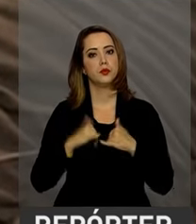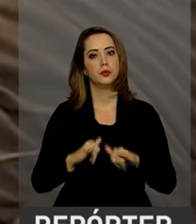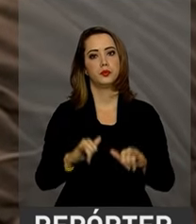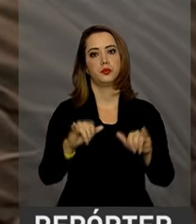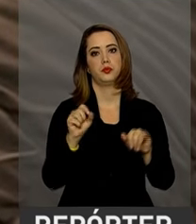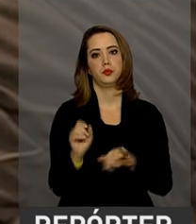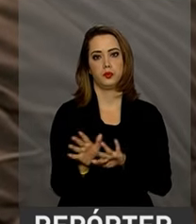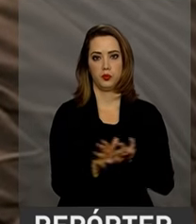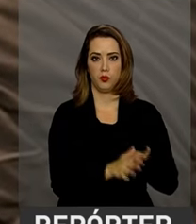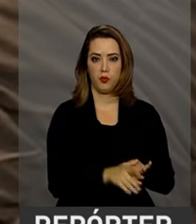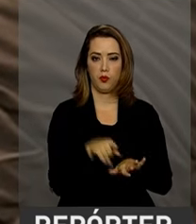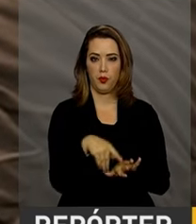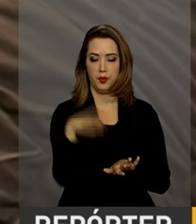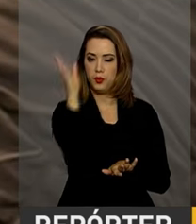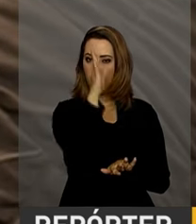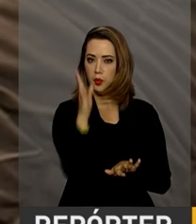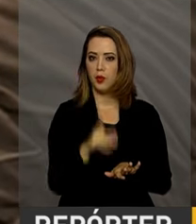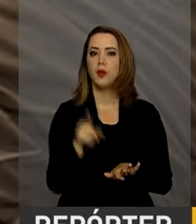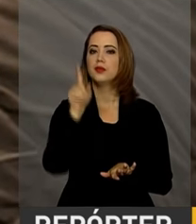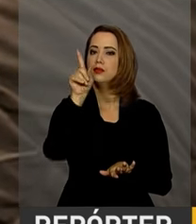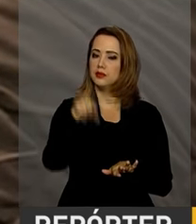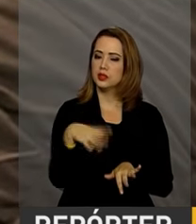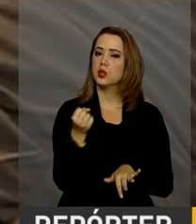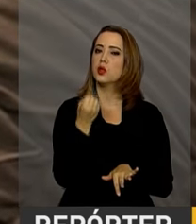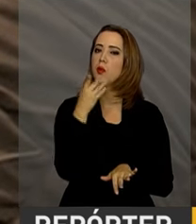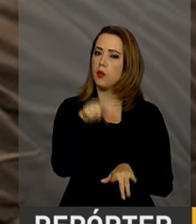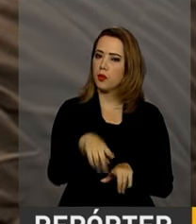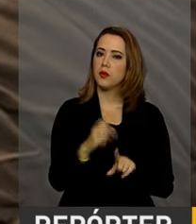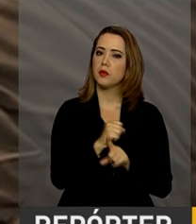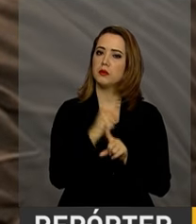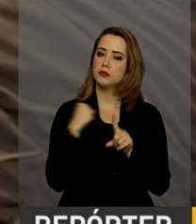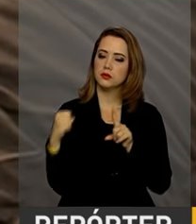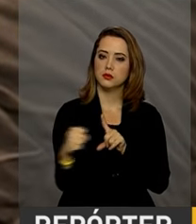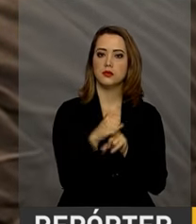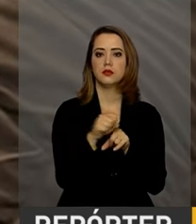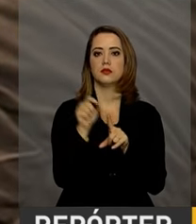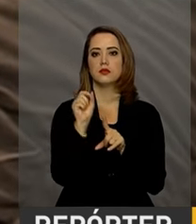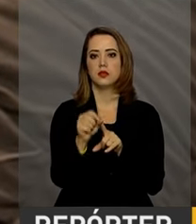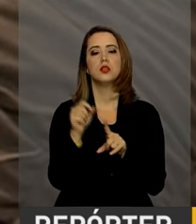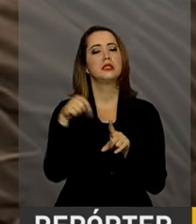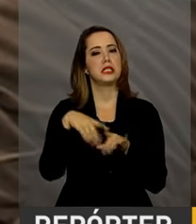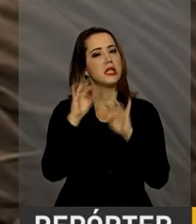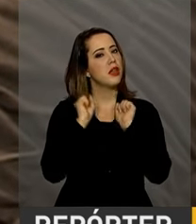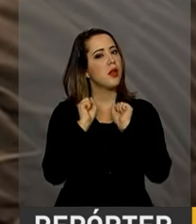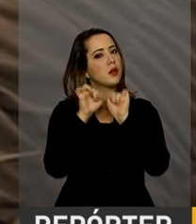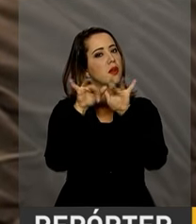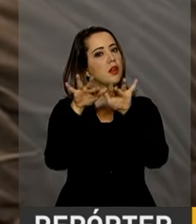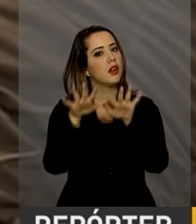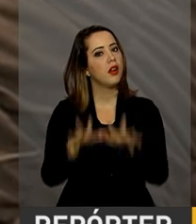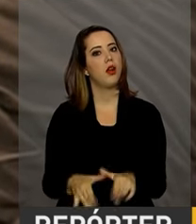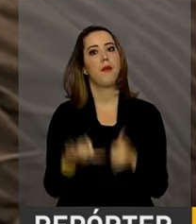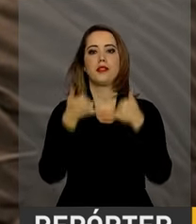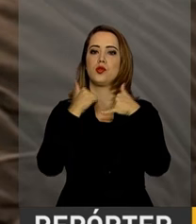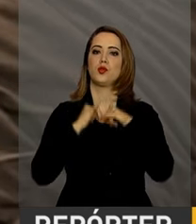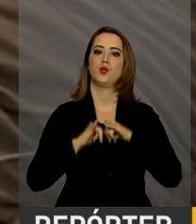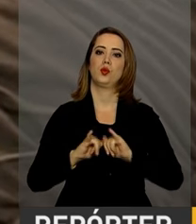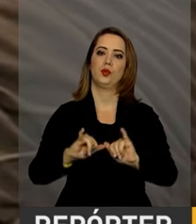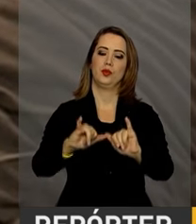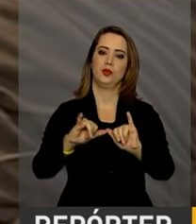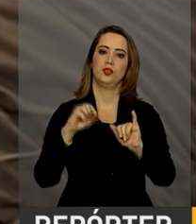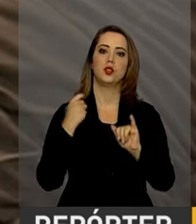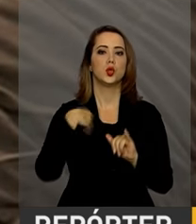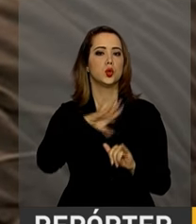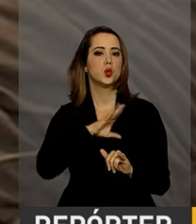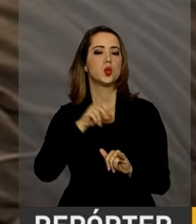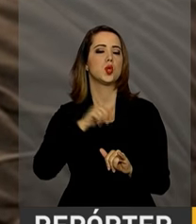país foi bem generoso com a nossa sociedade. O Brasil é abençoado em termos energéticos. Nós